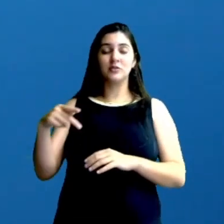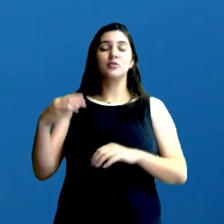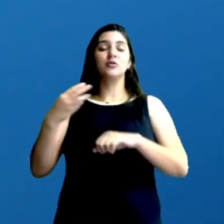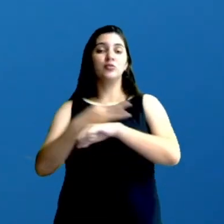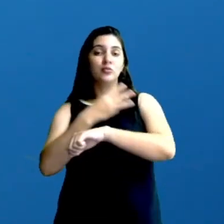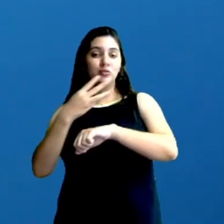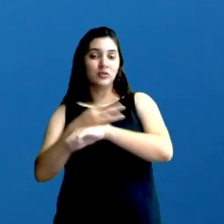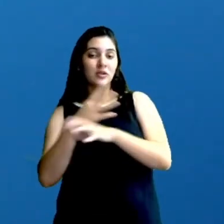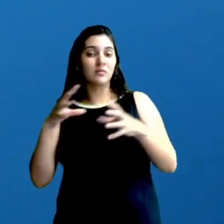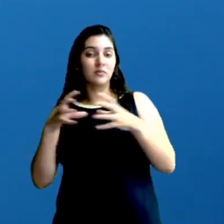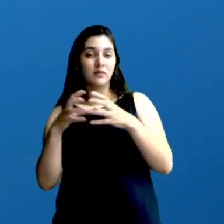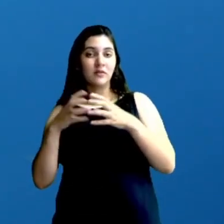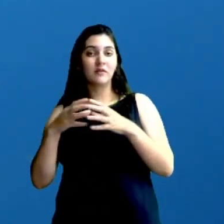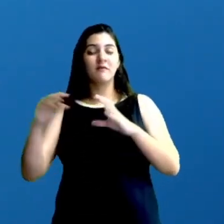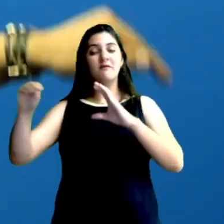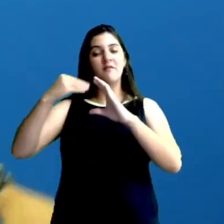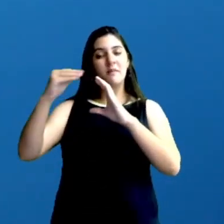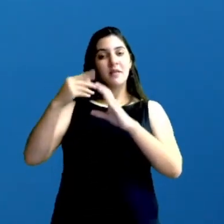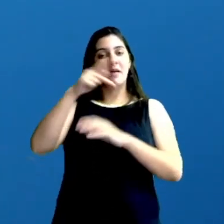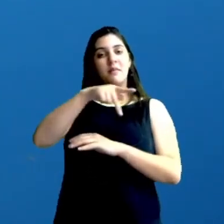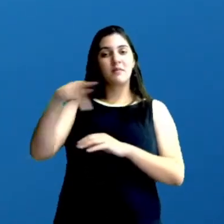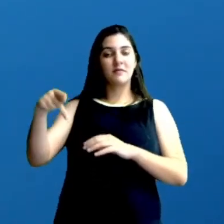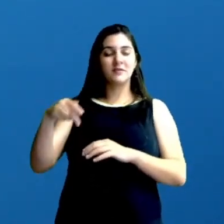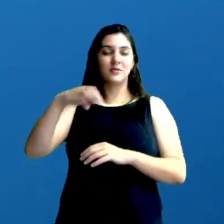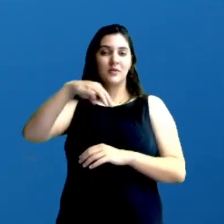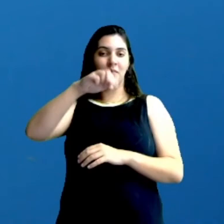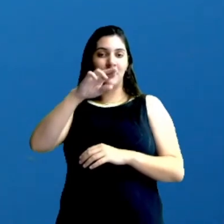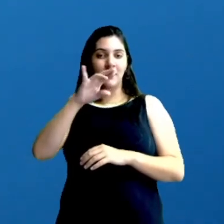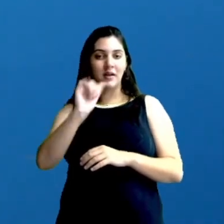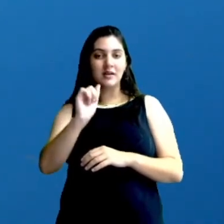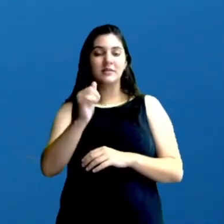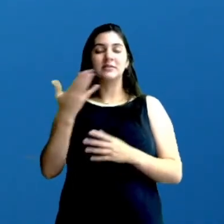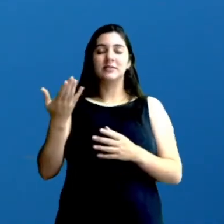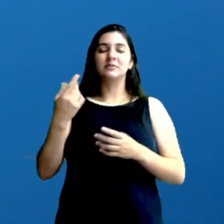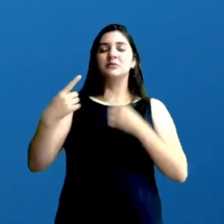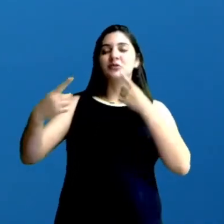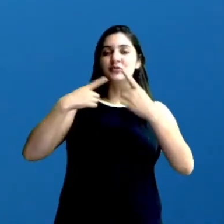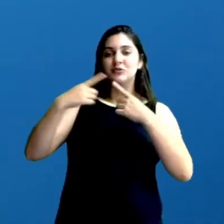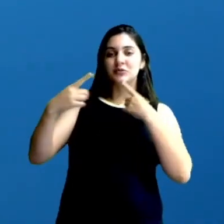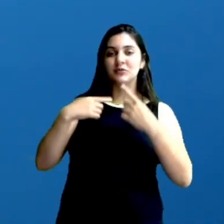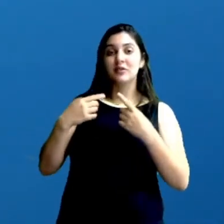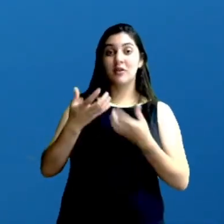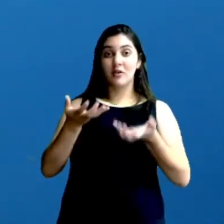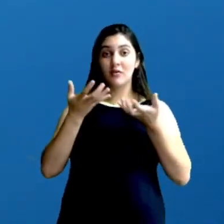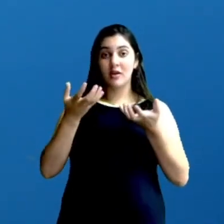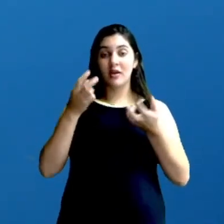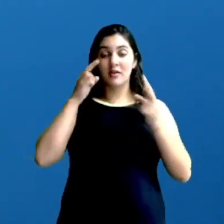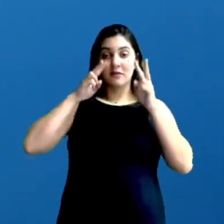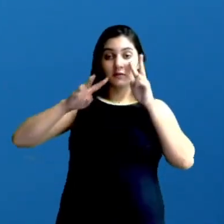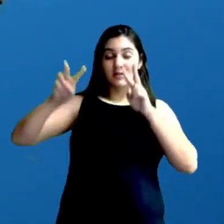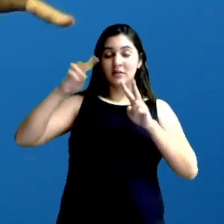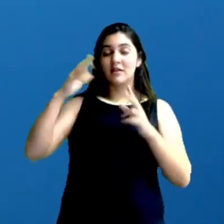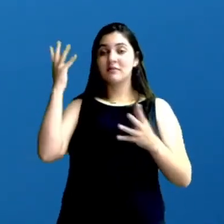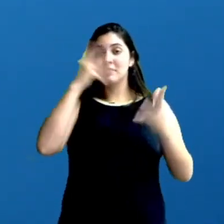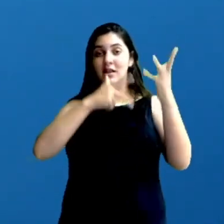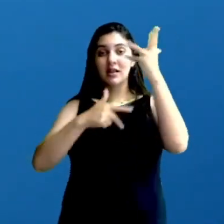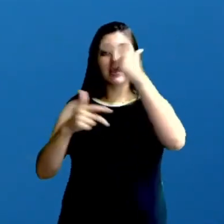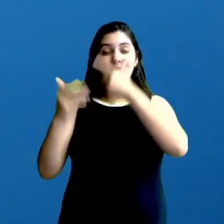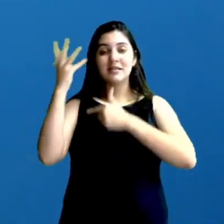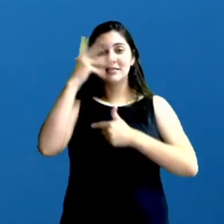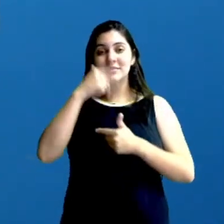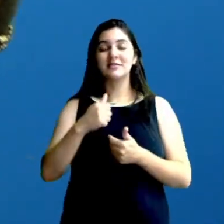WhatsApp que elas vão dar tudinho para professora Márcia para gente aí discutir e eu quero ver as belezas